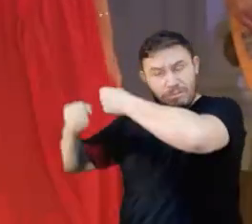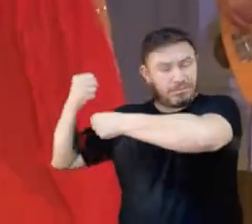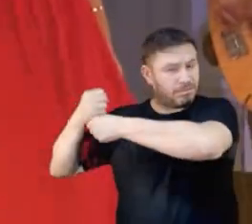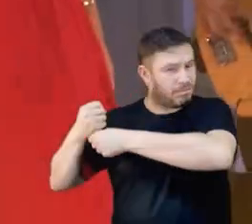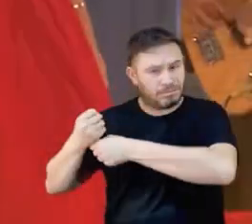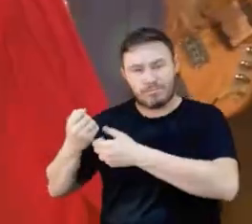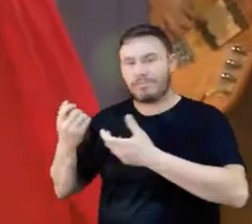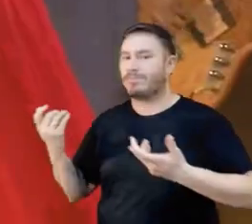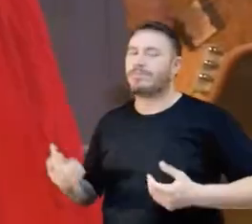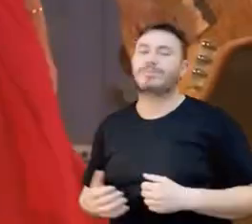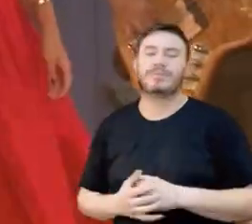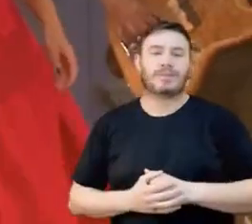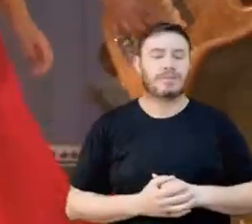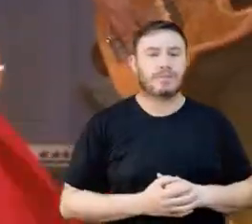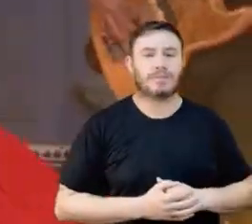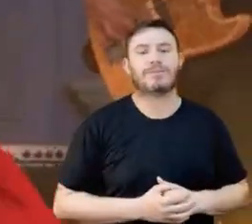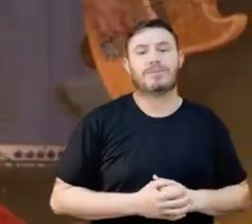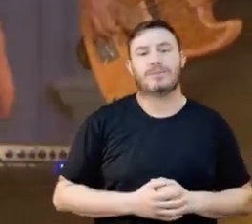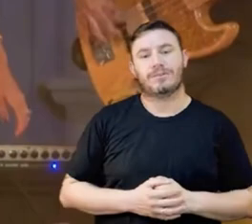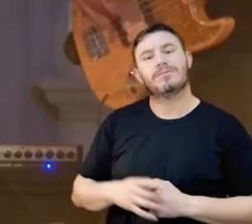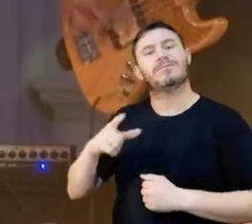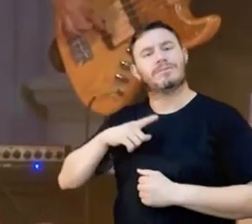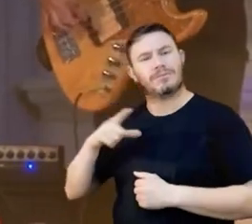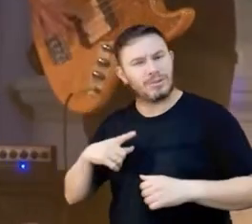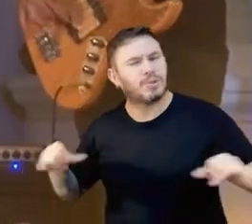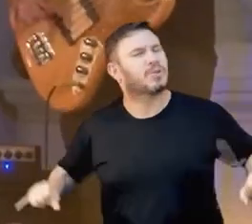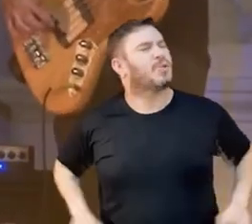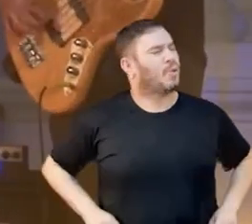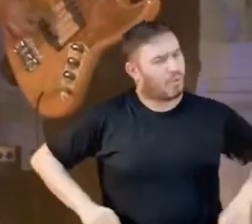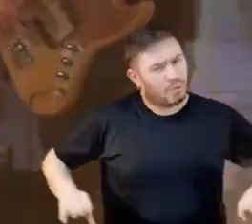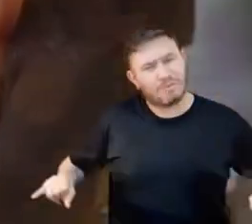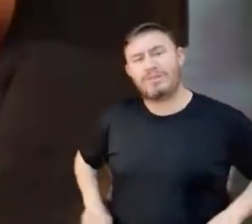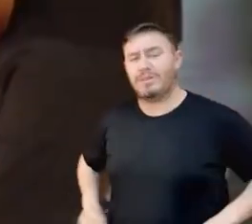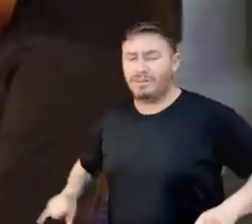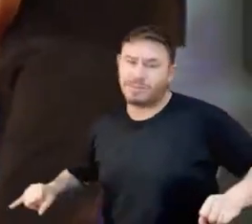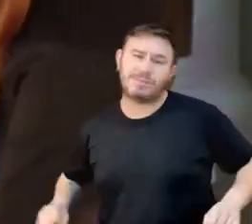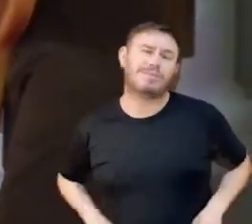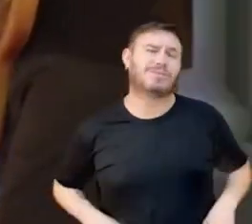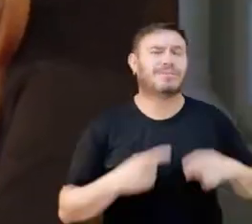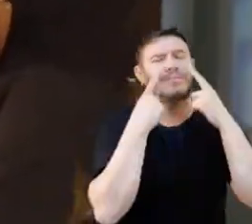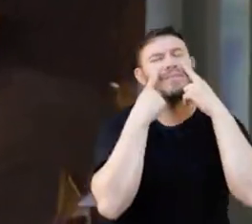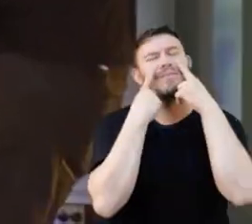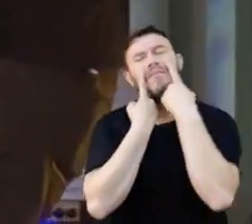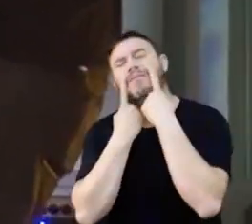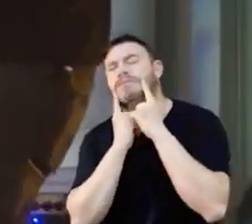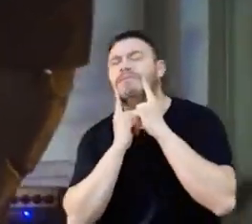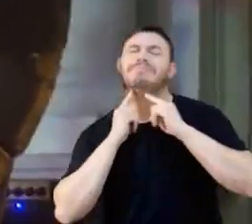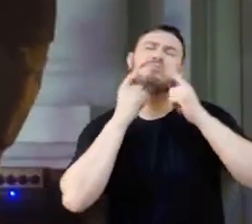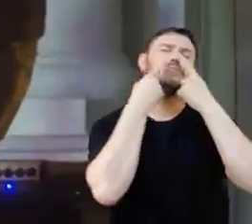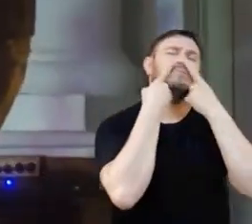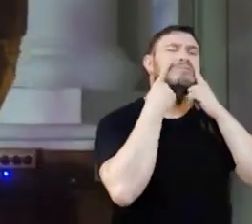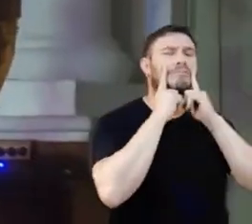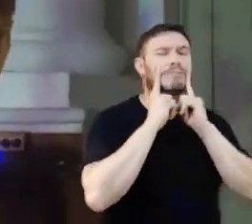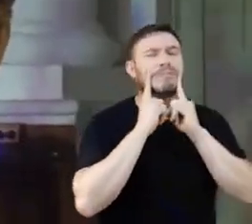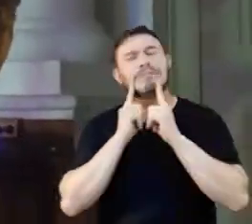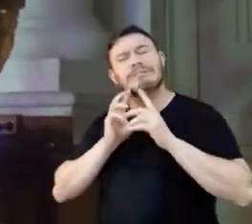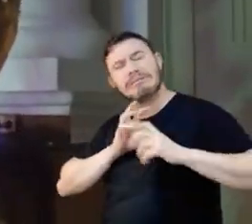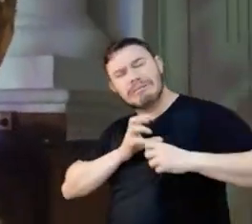no ano passado. Tenho sangrado demais, tenho chorado